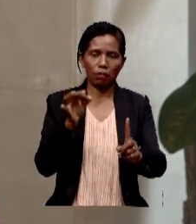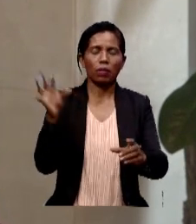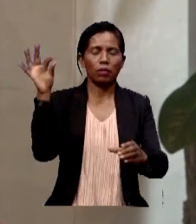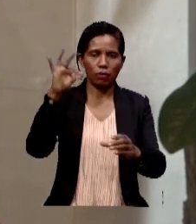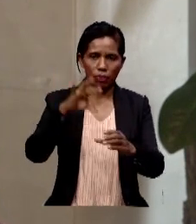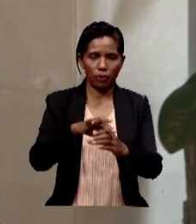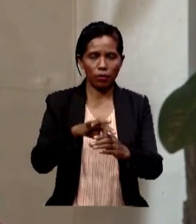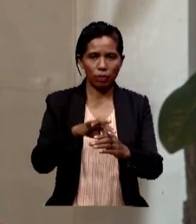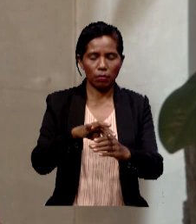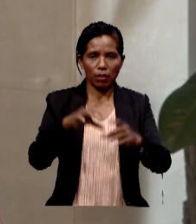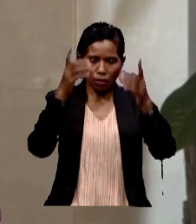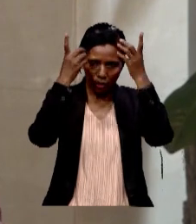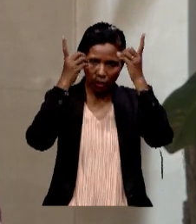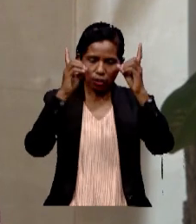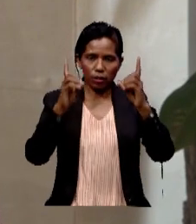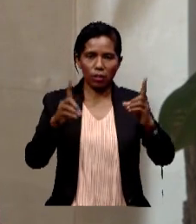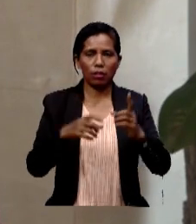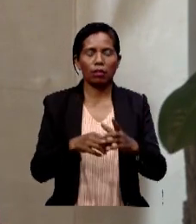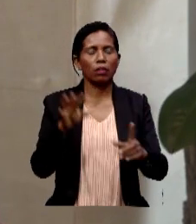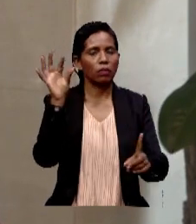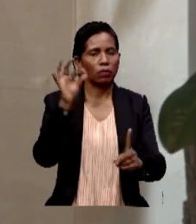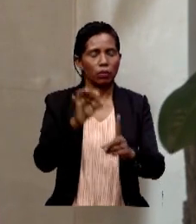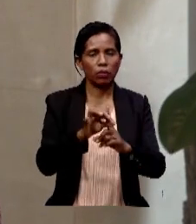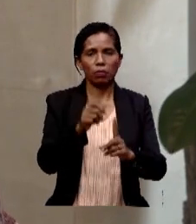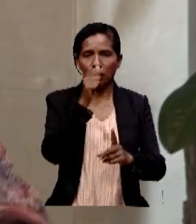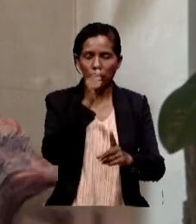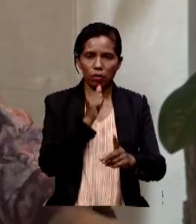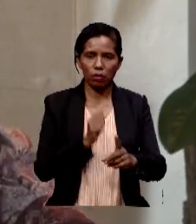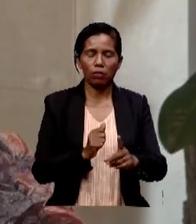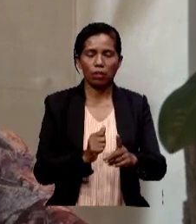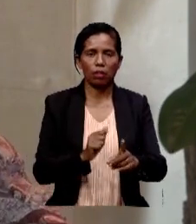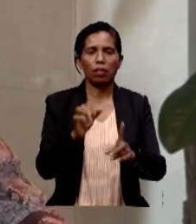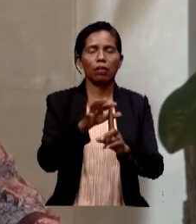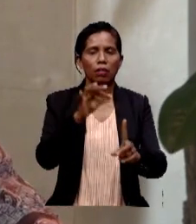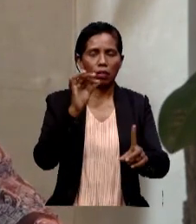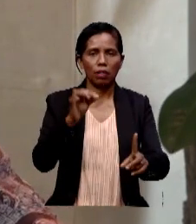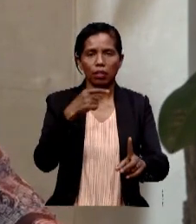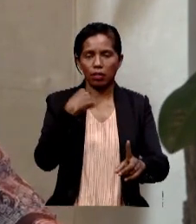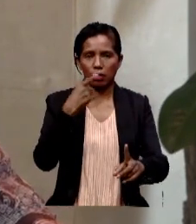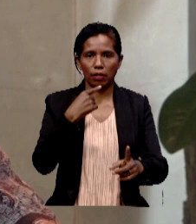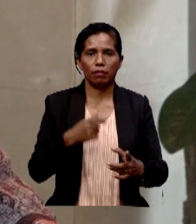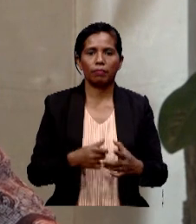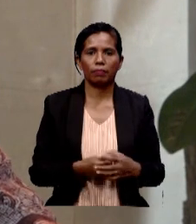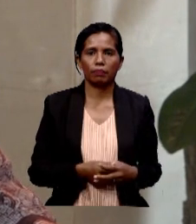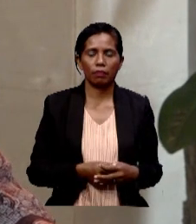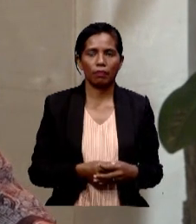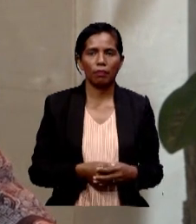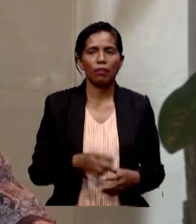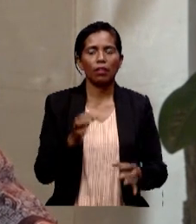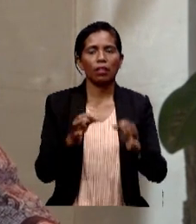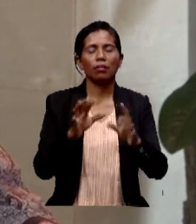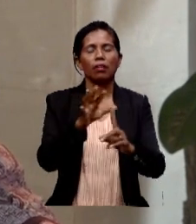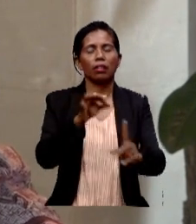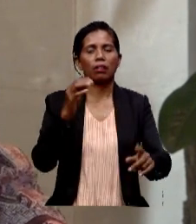voto mo determina e voto é secreto hane samba vai ni hili quando hili ona ema